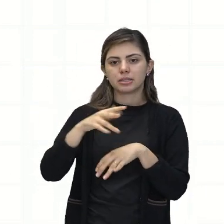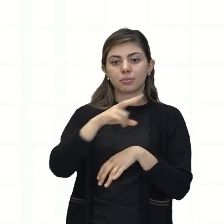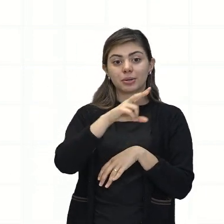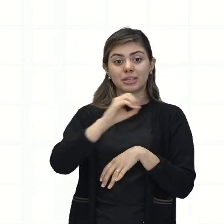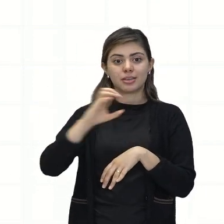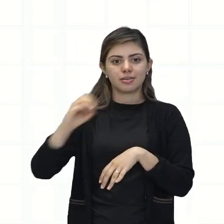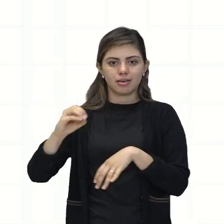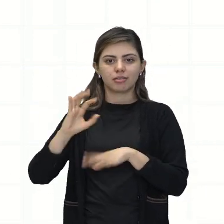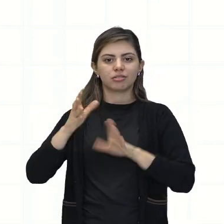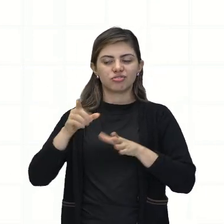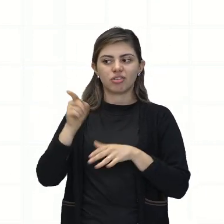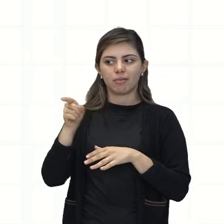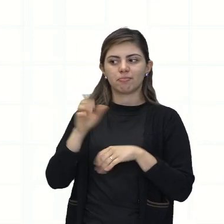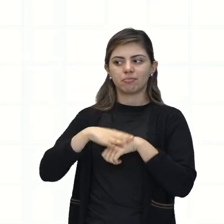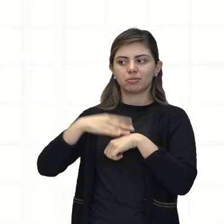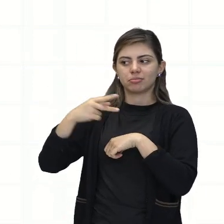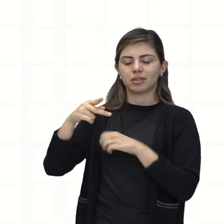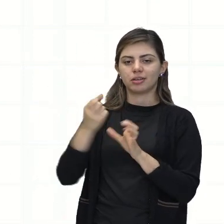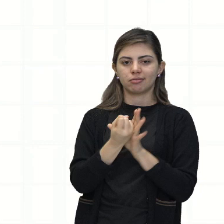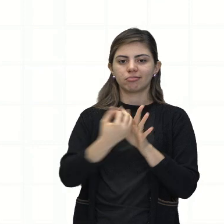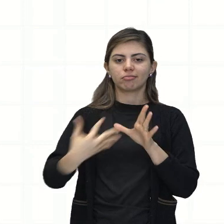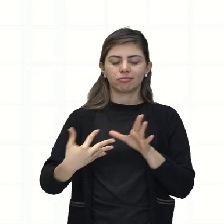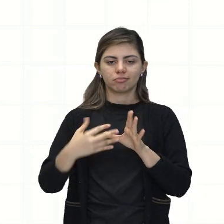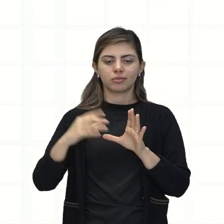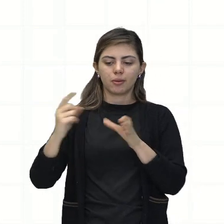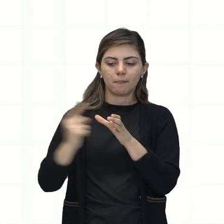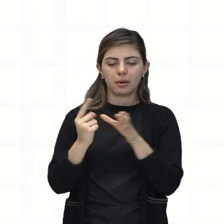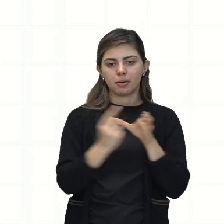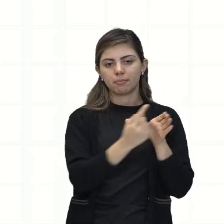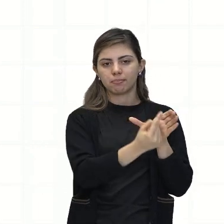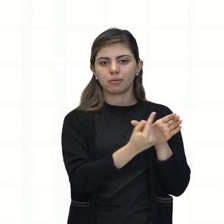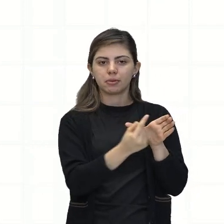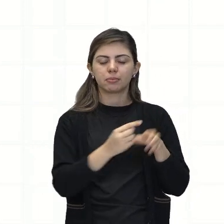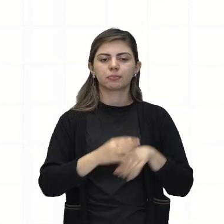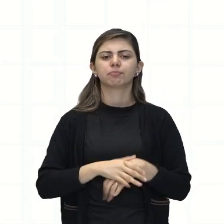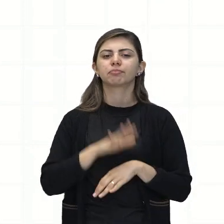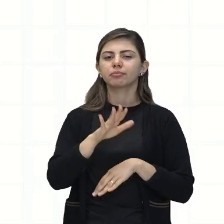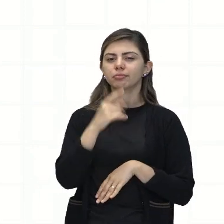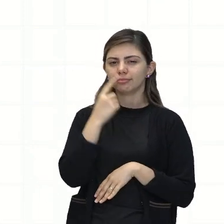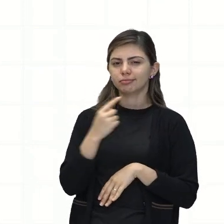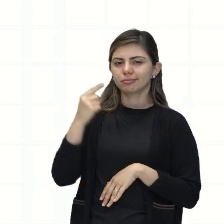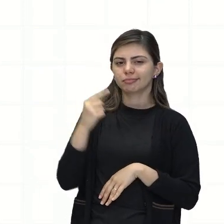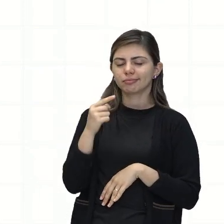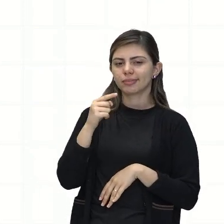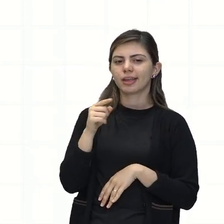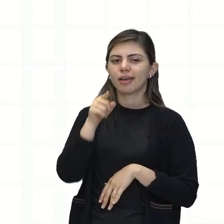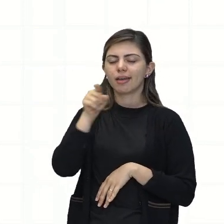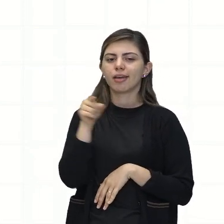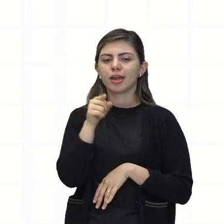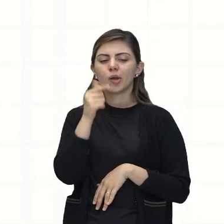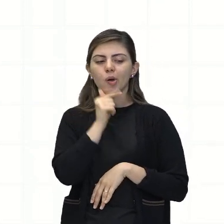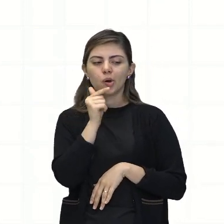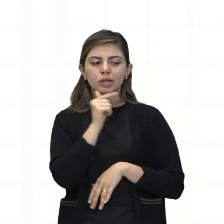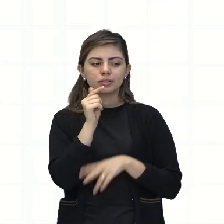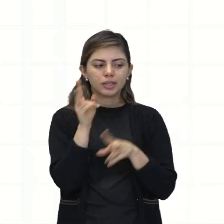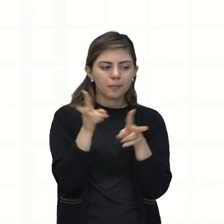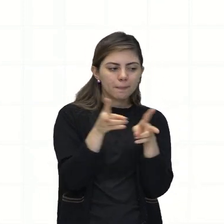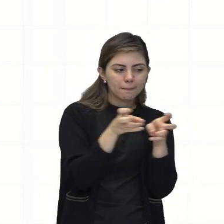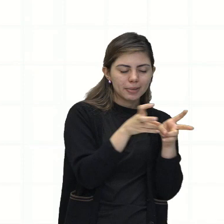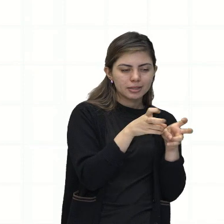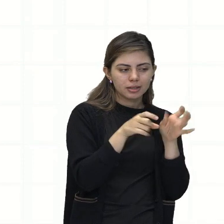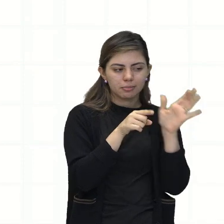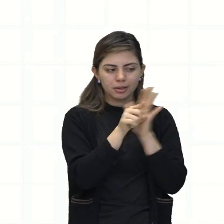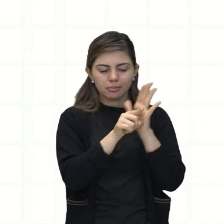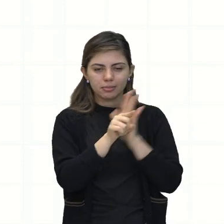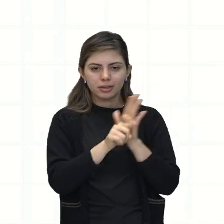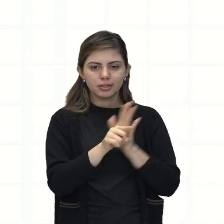espécies. Vejam aí que as observações de Aristóteles, eles apenas eram possíveis ali, elas eram